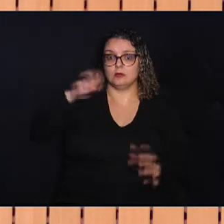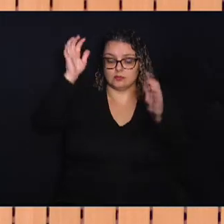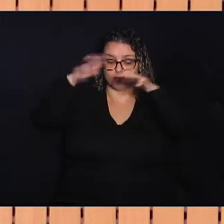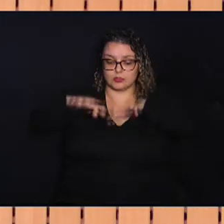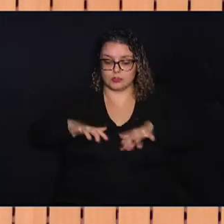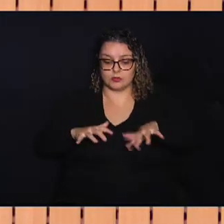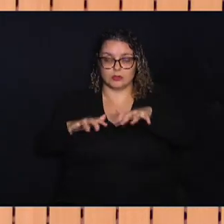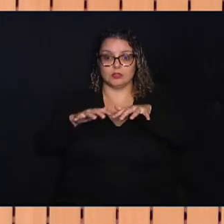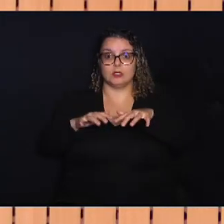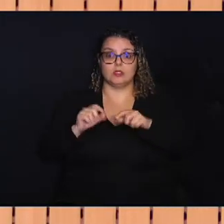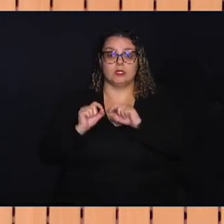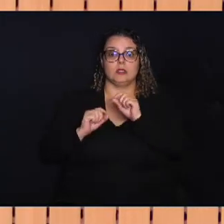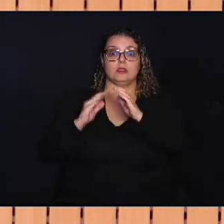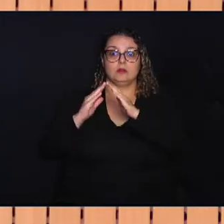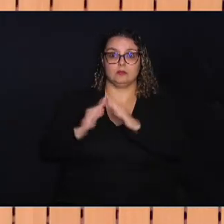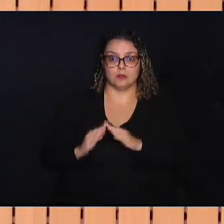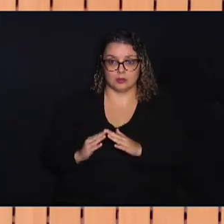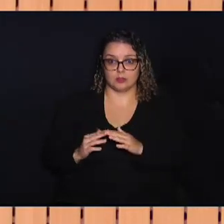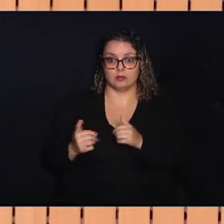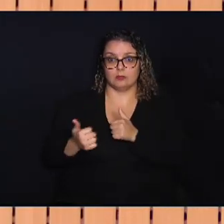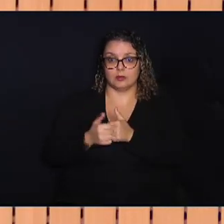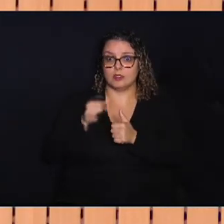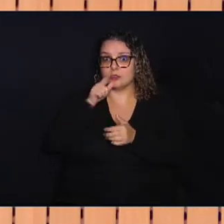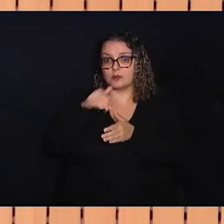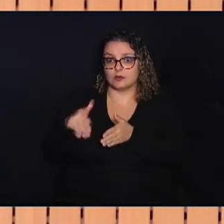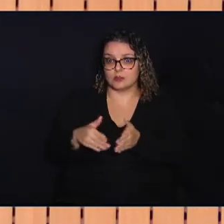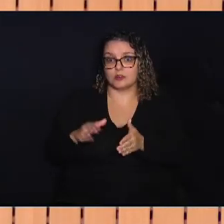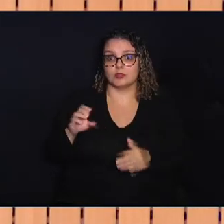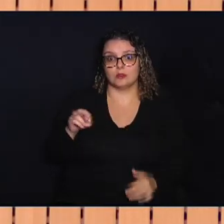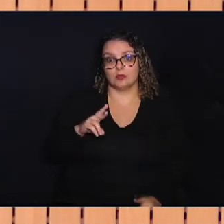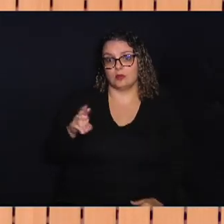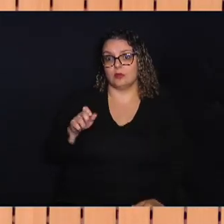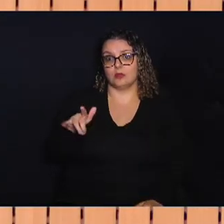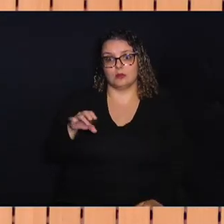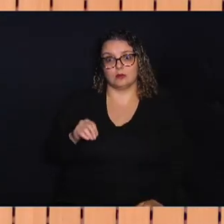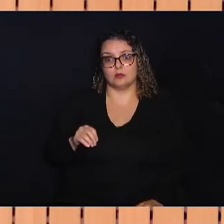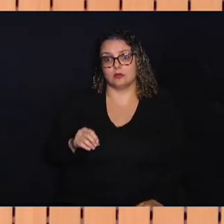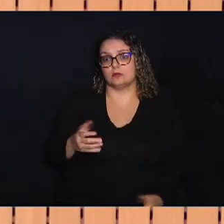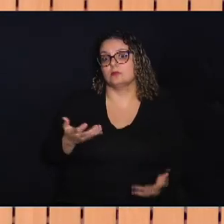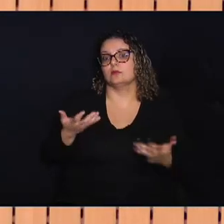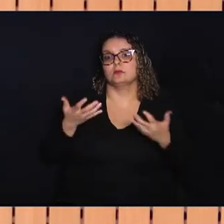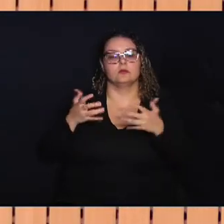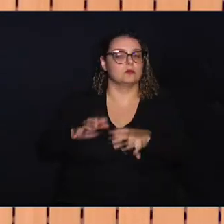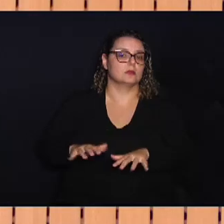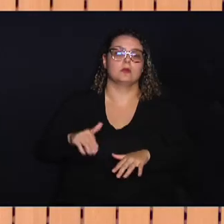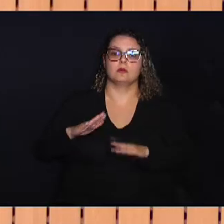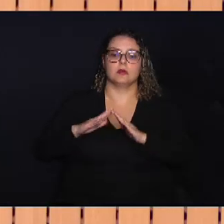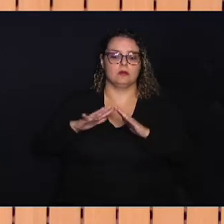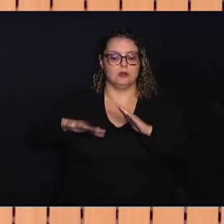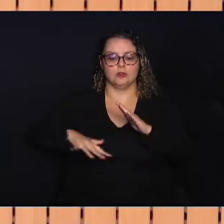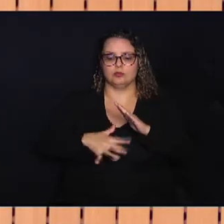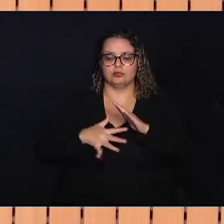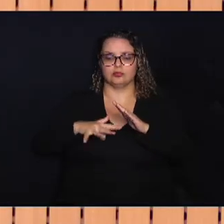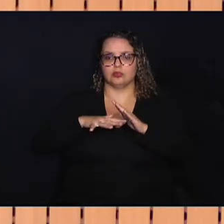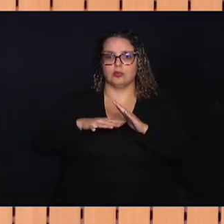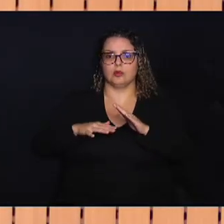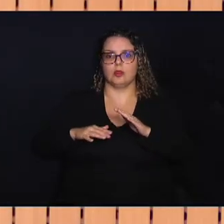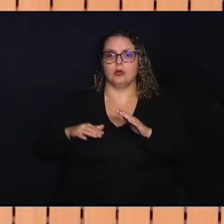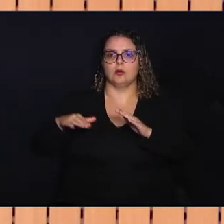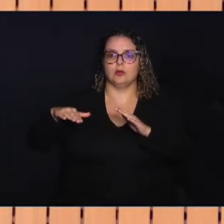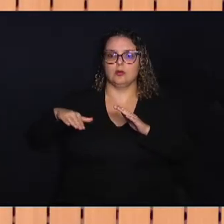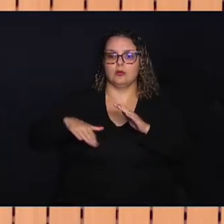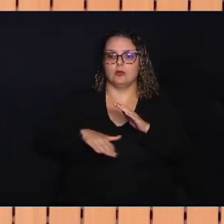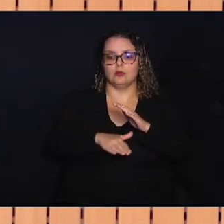Quem mora hoje ao lado de córrego não aguenta mais ver a sua casa alagada, ver os seus carros sendo